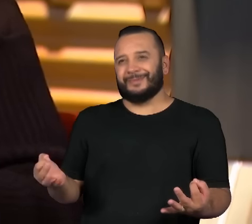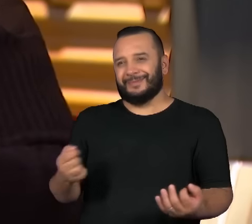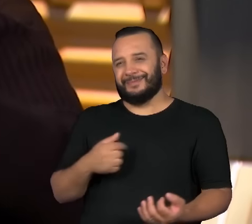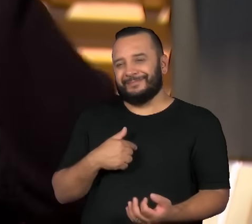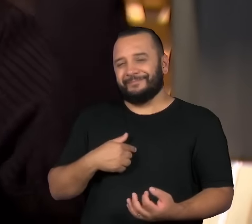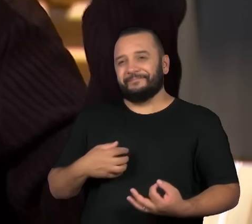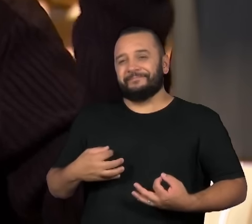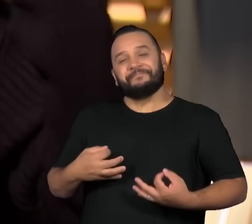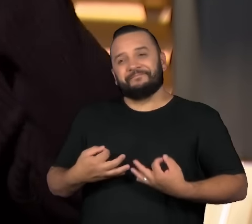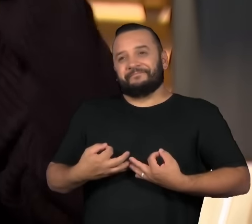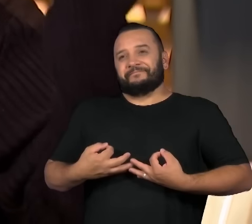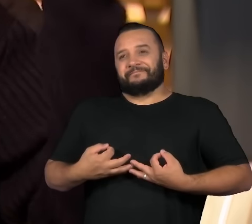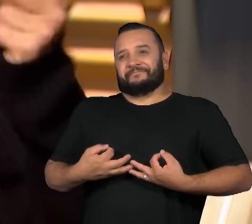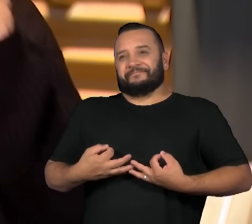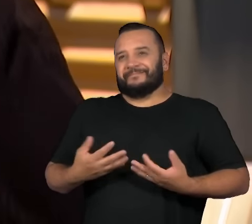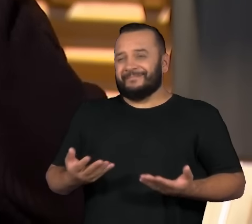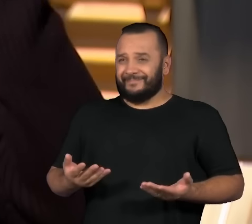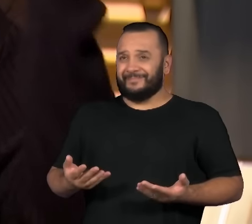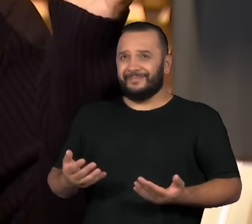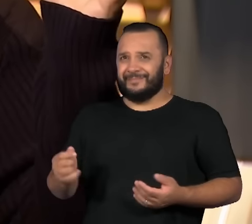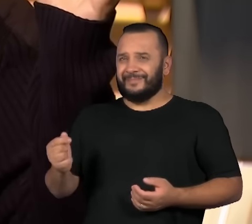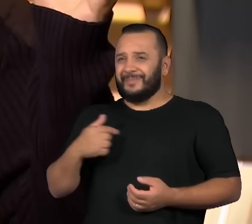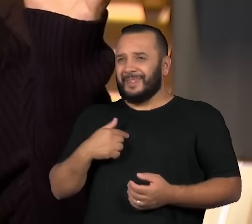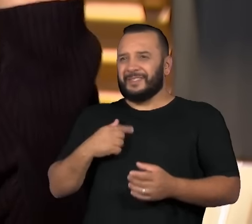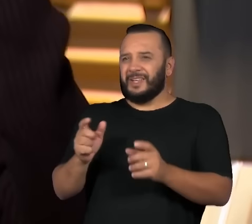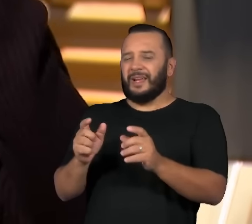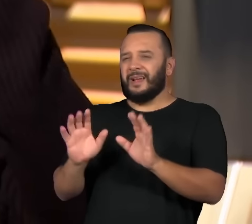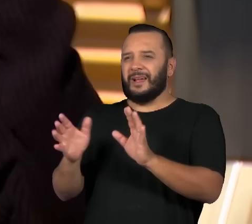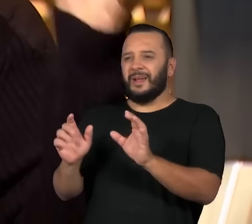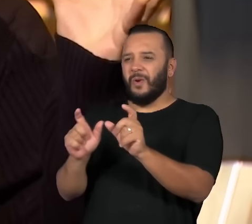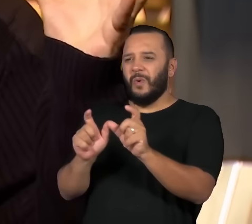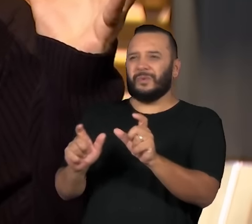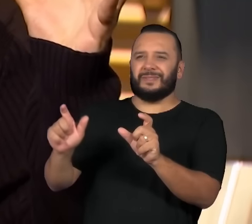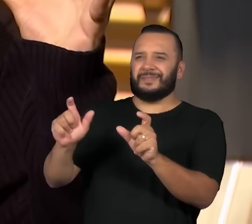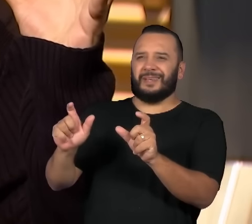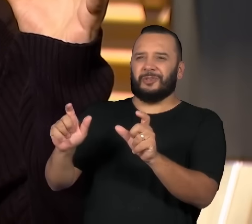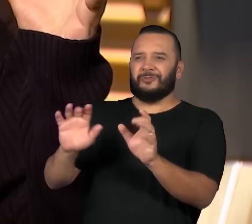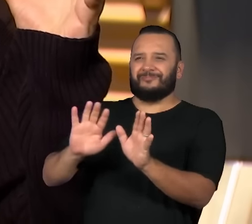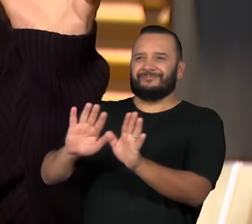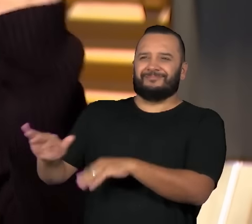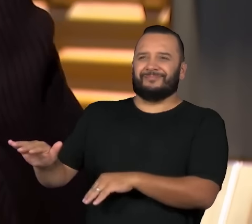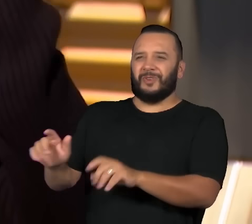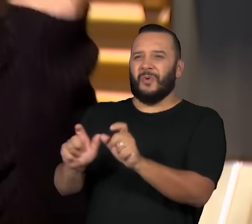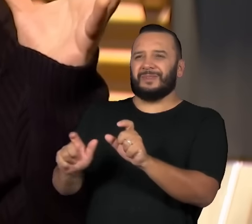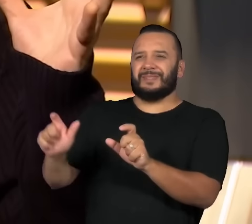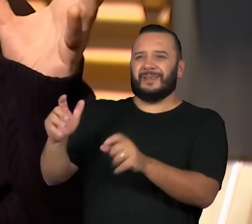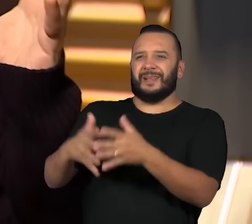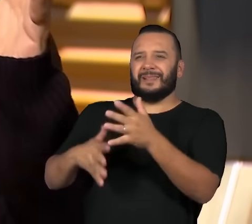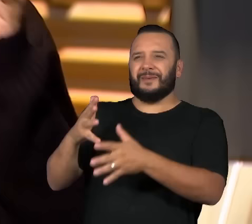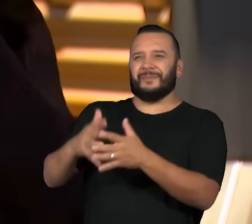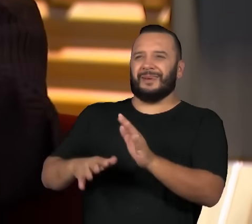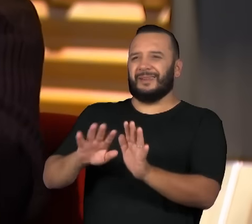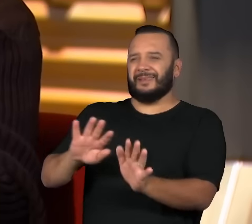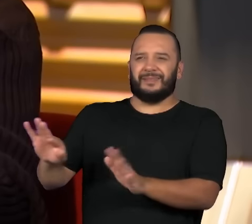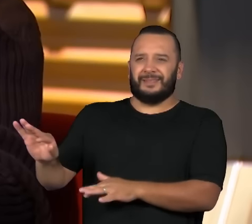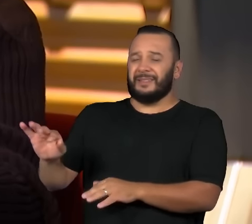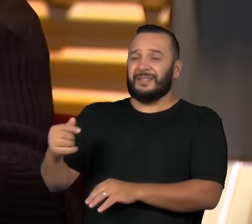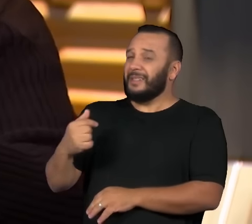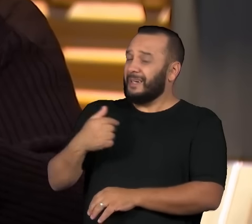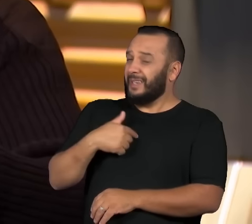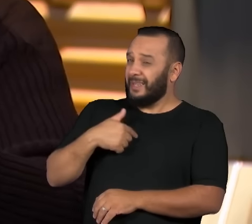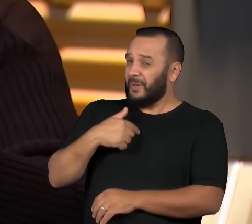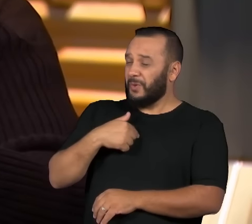né? Aquela coisa mais tipo, porra, fugir de conceitos, né? Os conceitos, eles atrapalham muito, porque você tem que definir, e a partir de uma